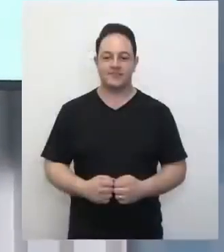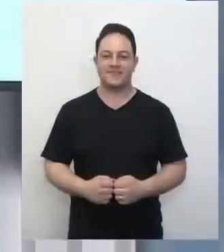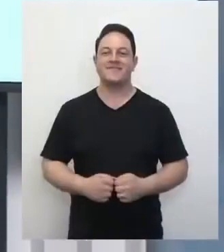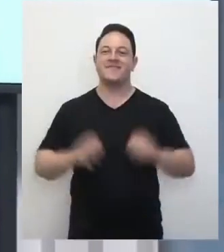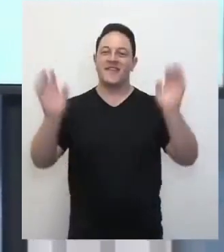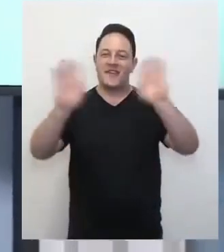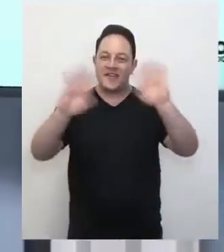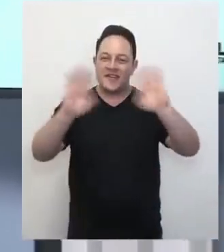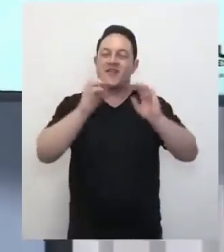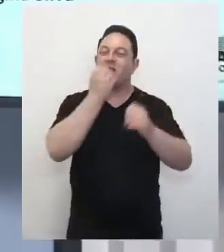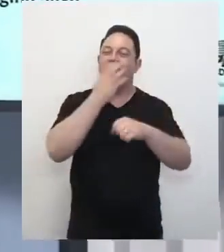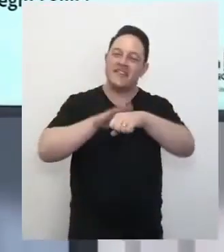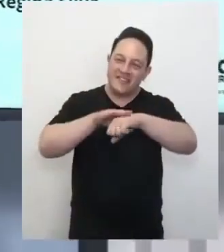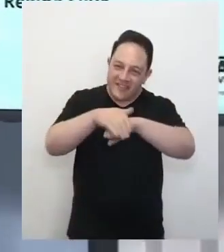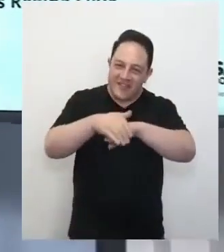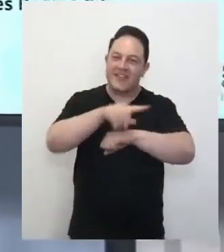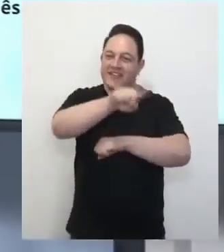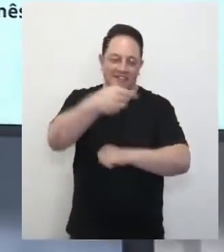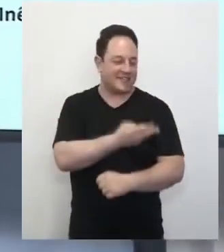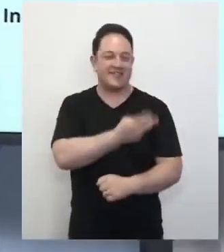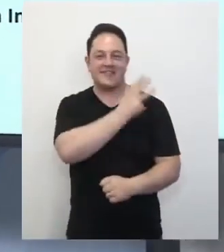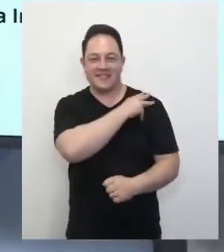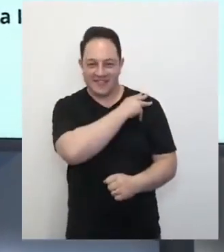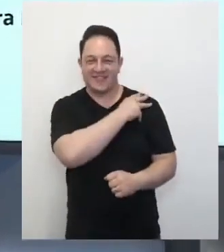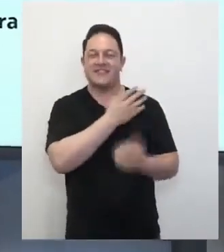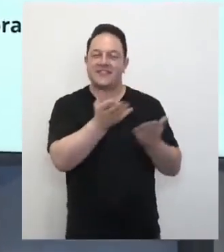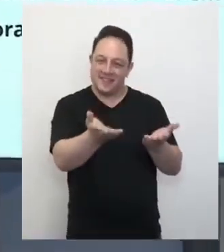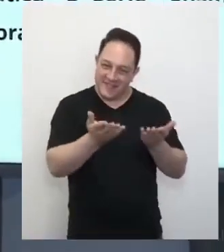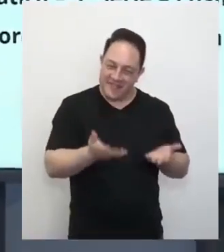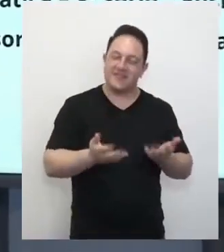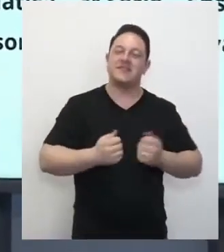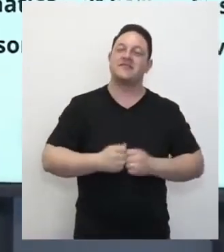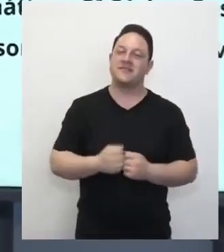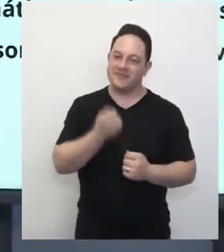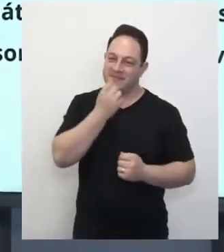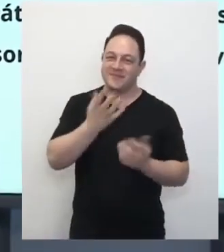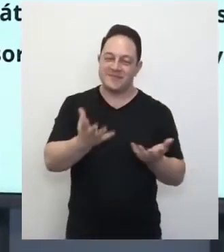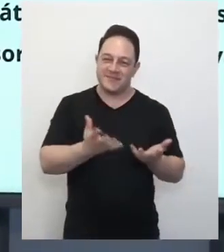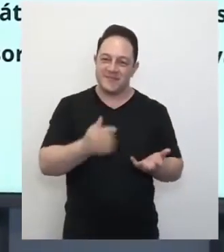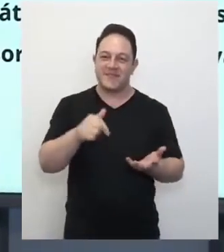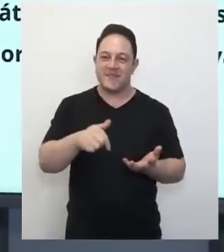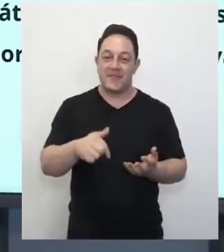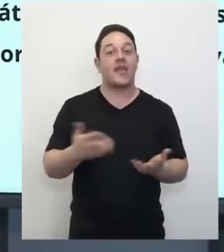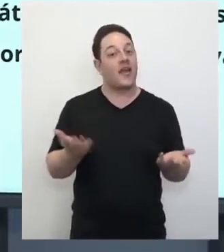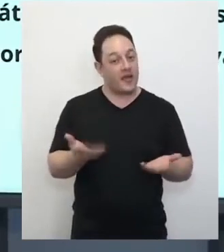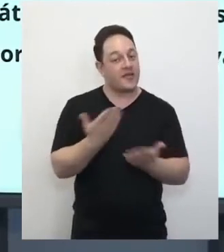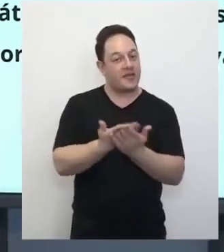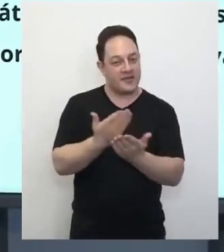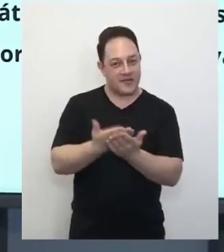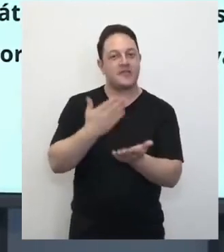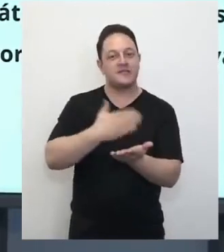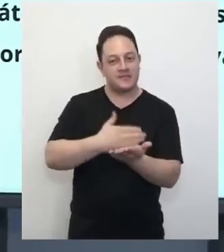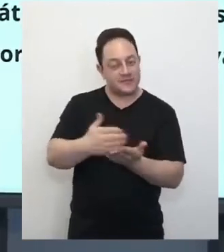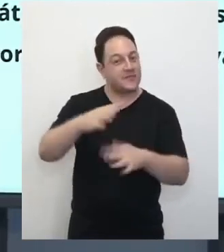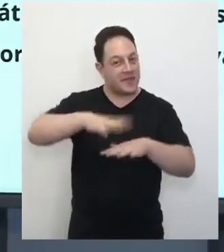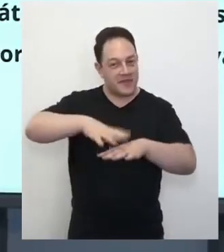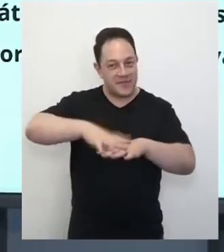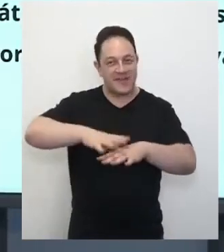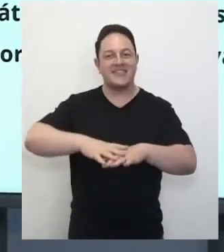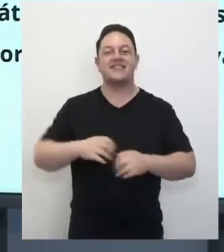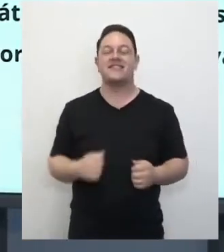olá boa noite alunos da 3ª série do Ensino Médio sejam todos bem-vindos a mais uma aula de